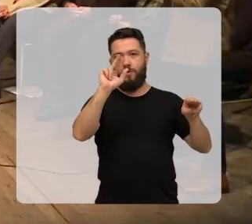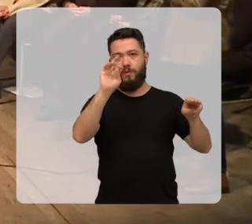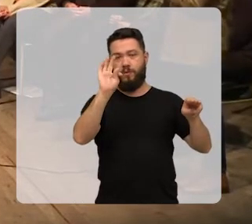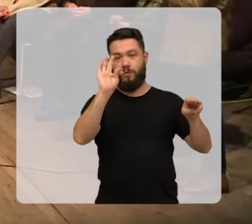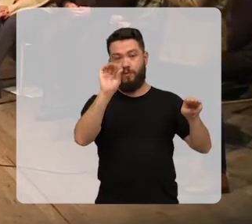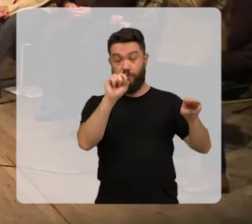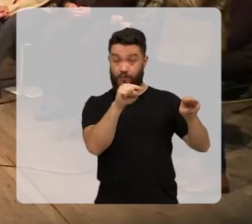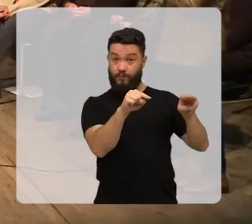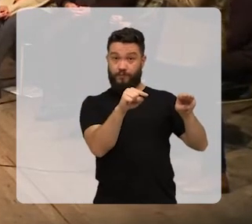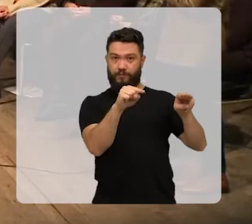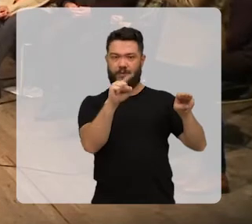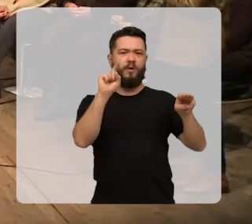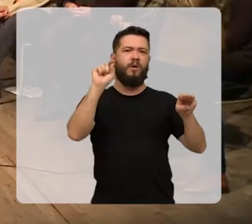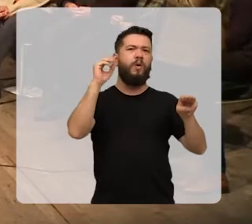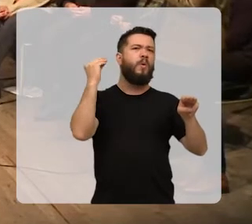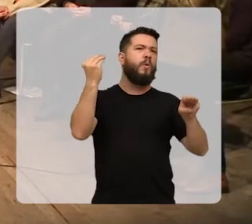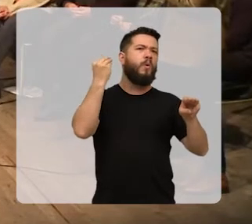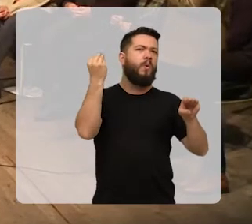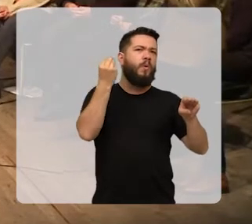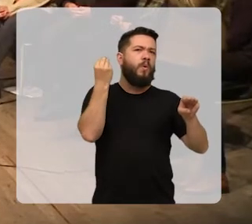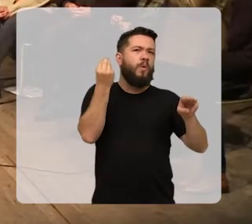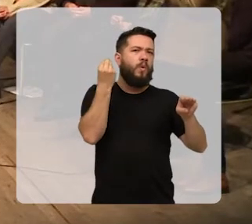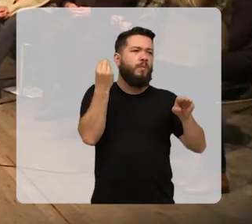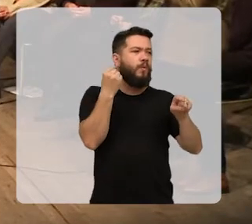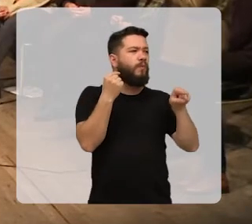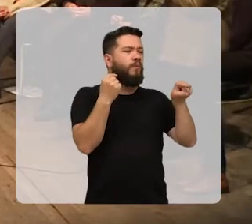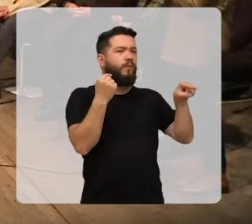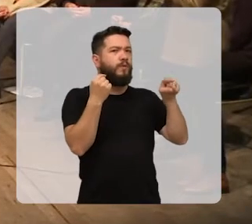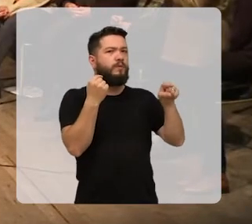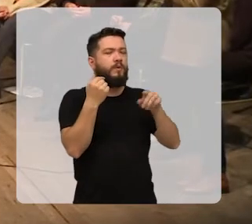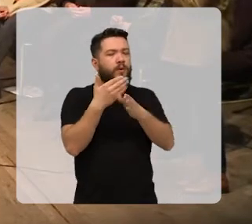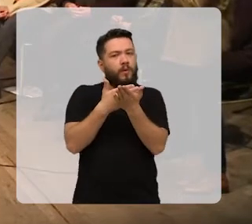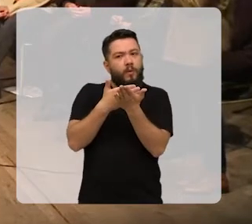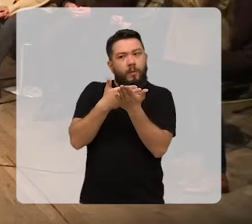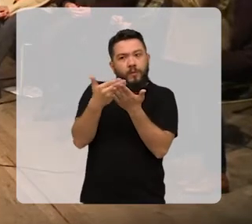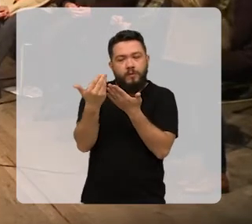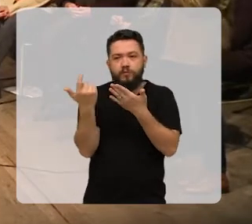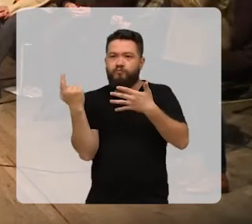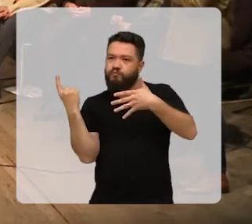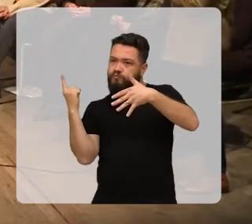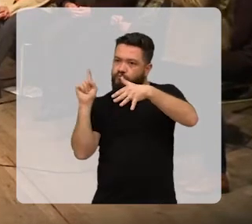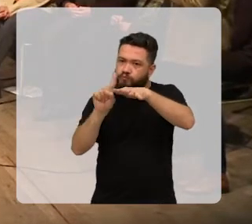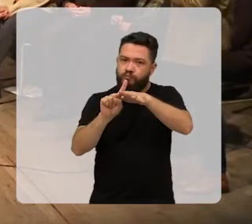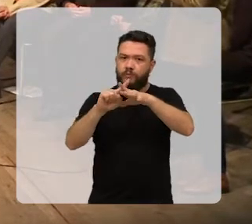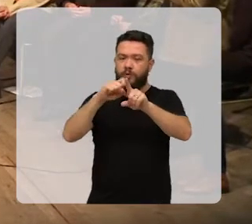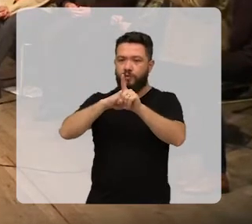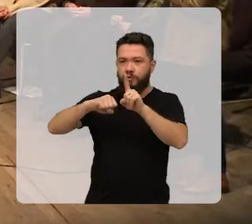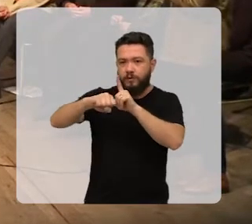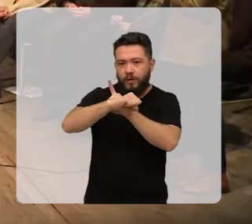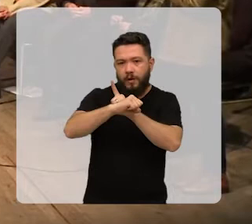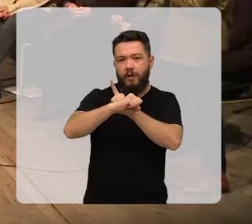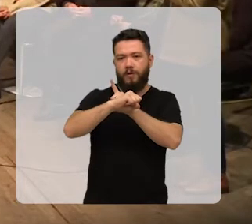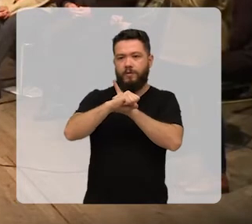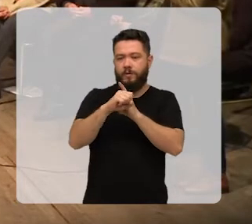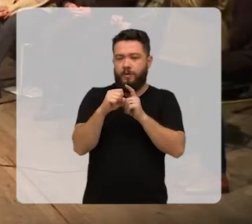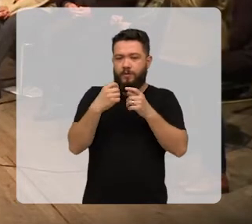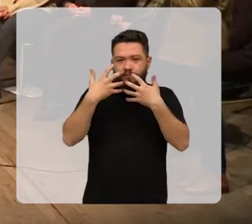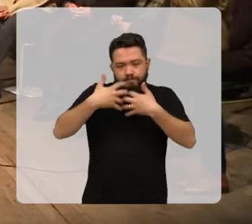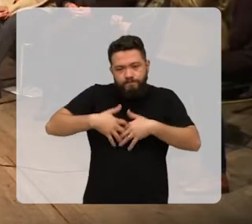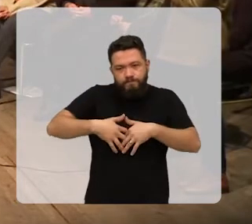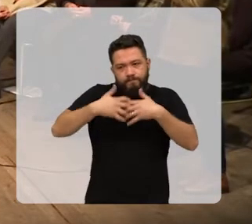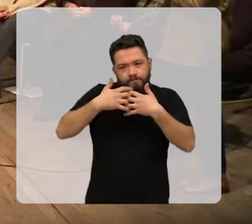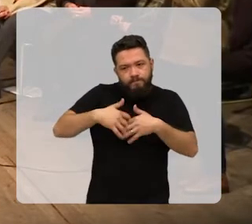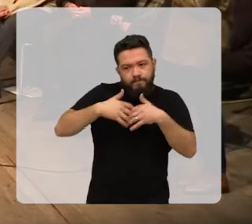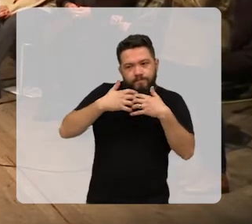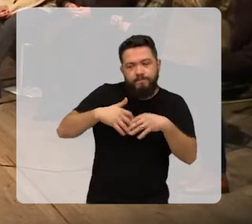como foi essa reinserção da senhora na sociedade de trabalhar a ideia ao mesmo